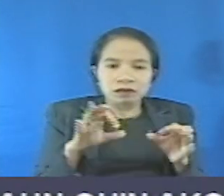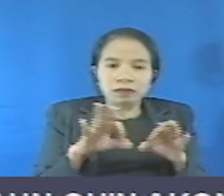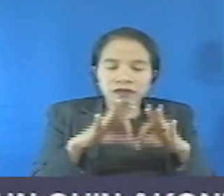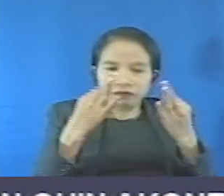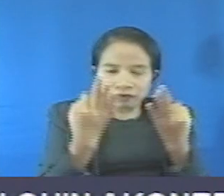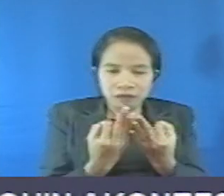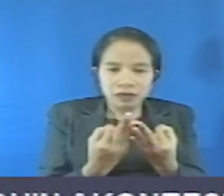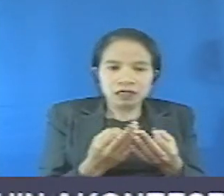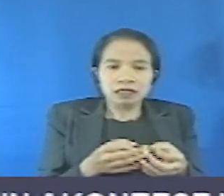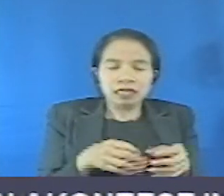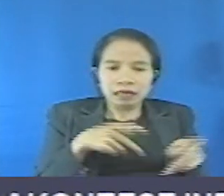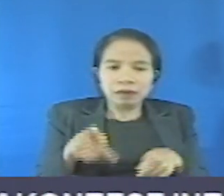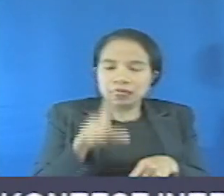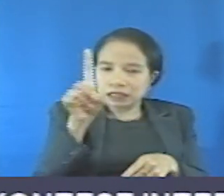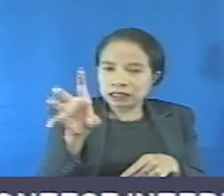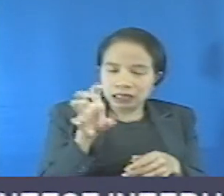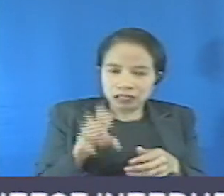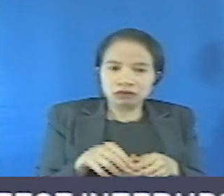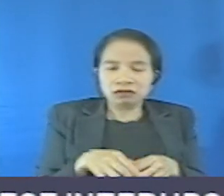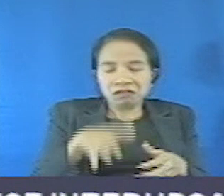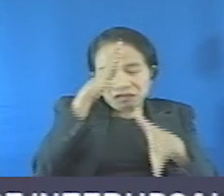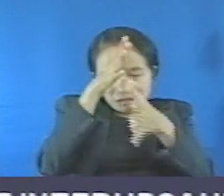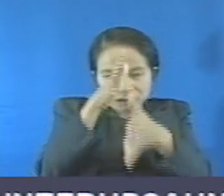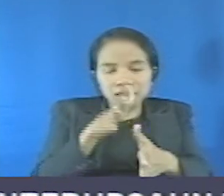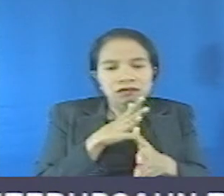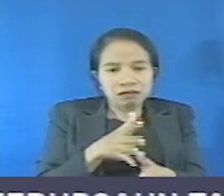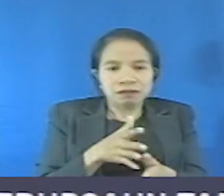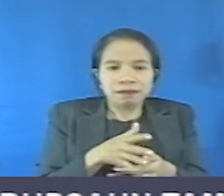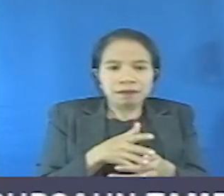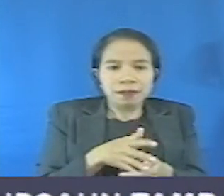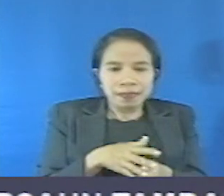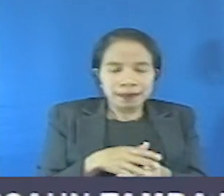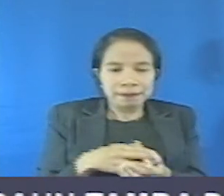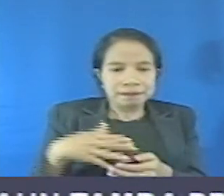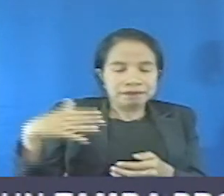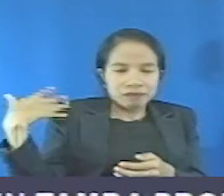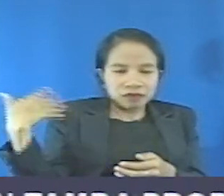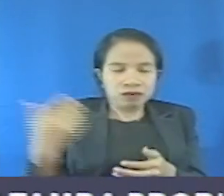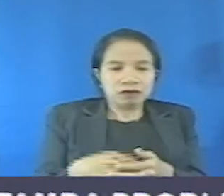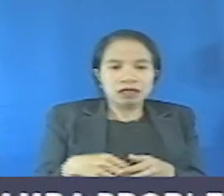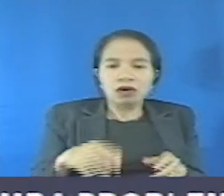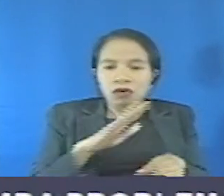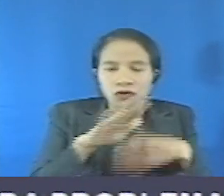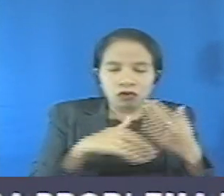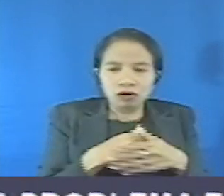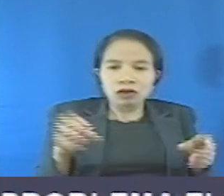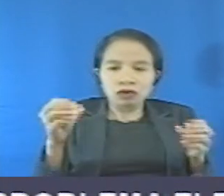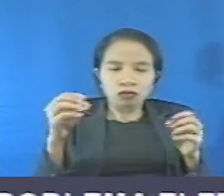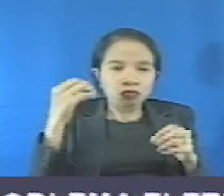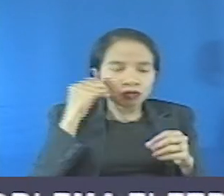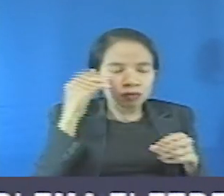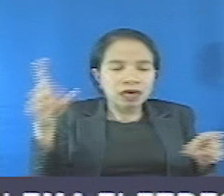$100. É mais de $100. Fica feliz, fica tuas, fica jovem, fica tão bruto e uma, né? A nessa de igual ho tu a nessa.